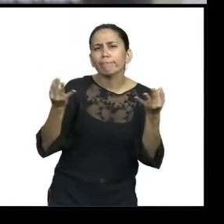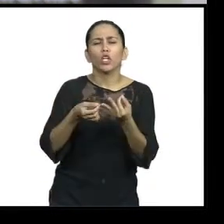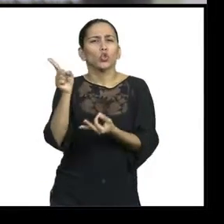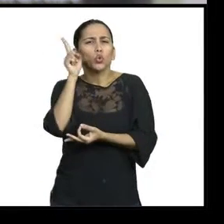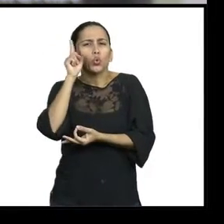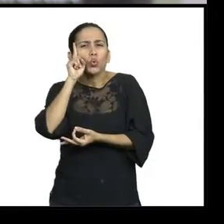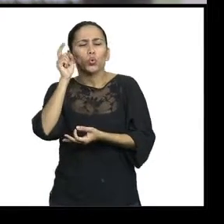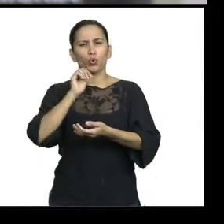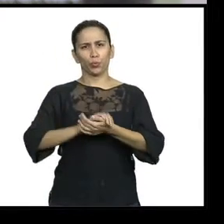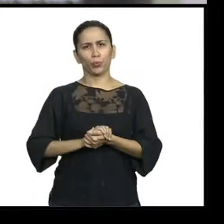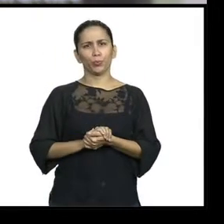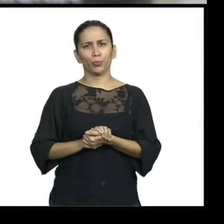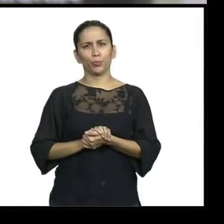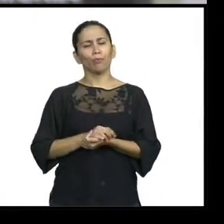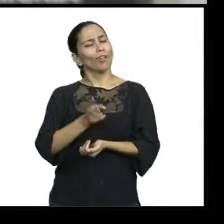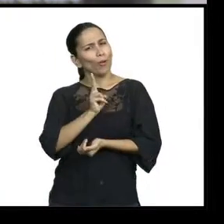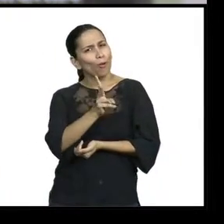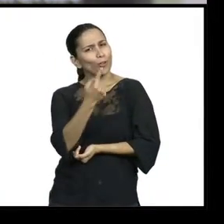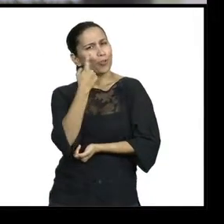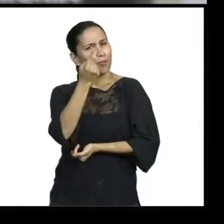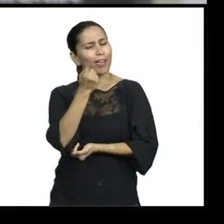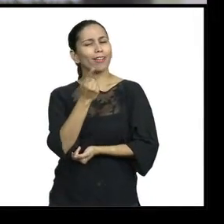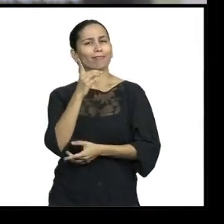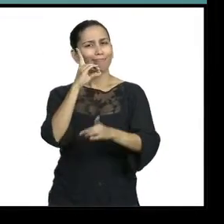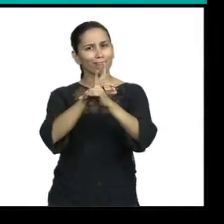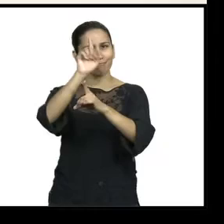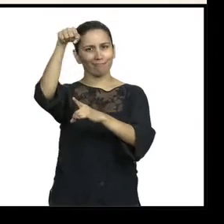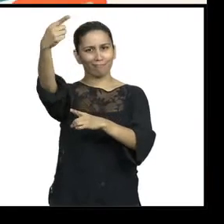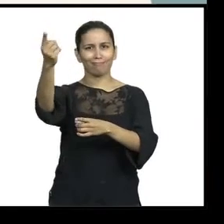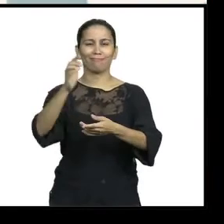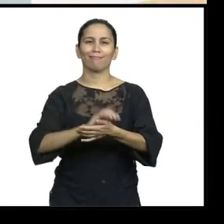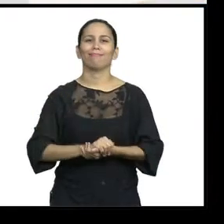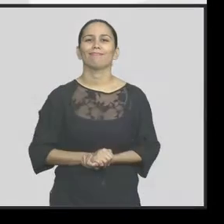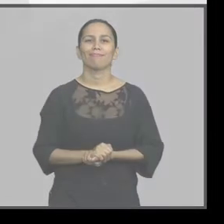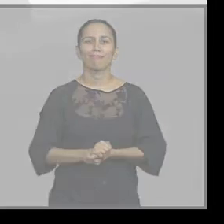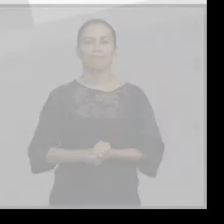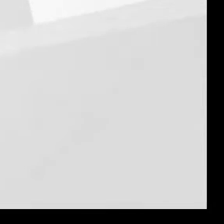seu dia a dia. Continue acompanhando a série e até a próxima. Vinheta de